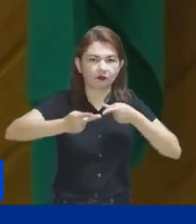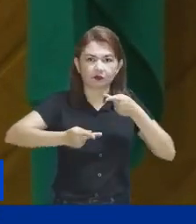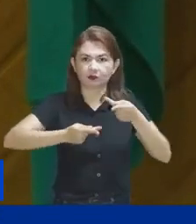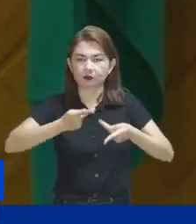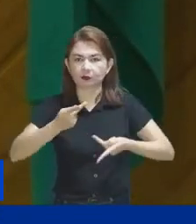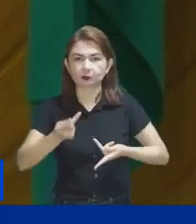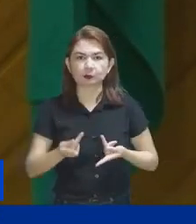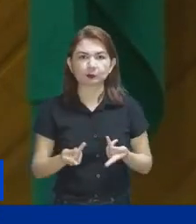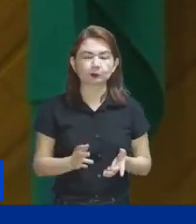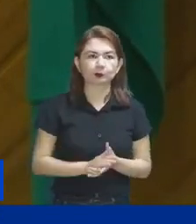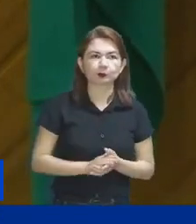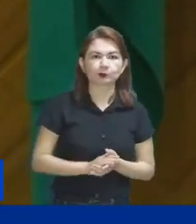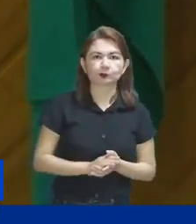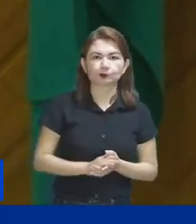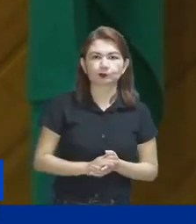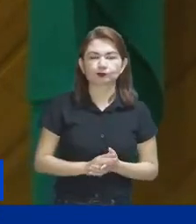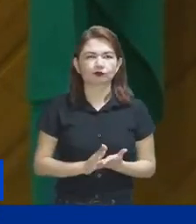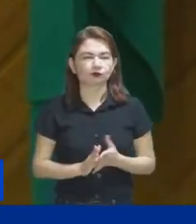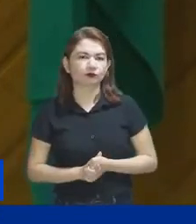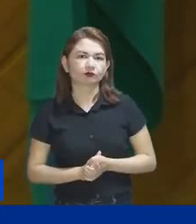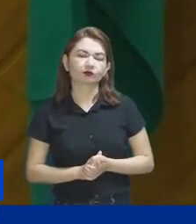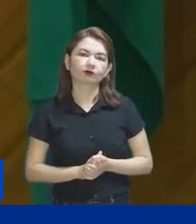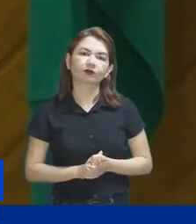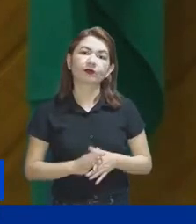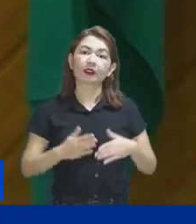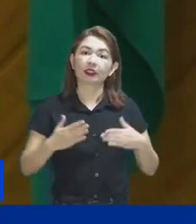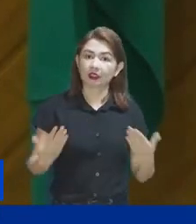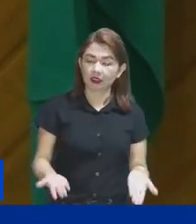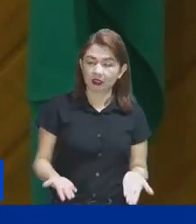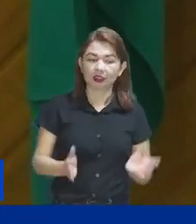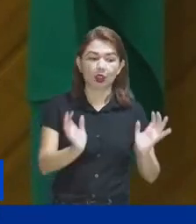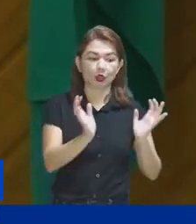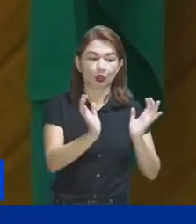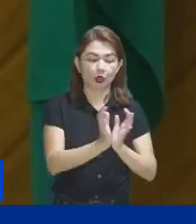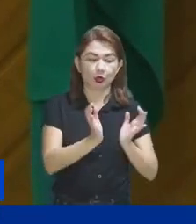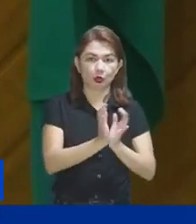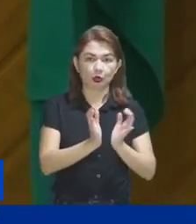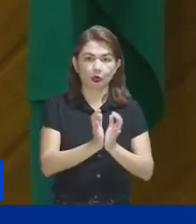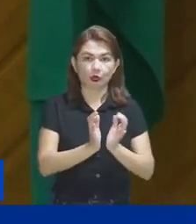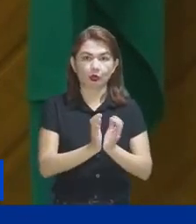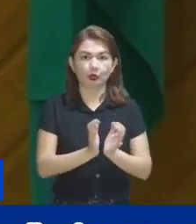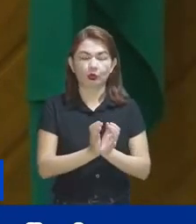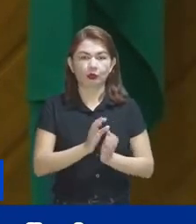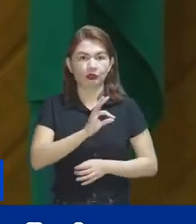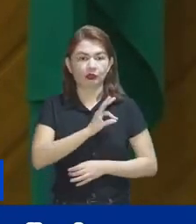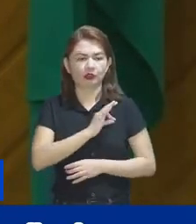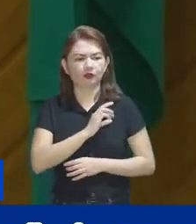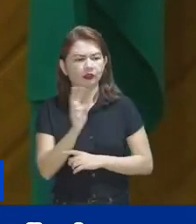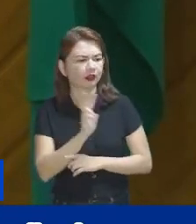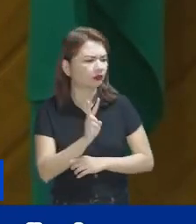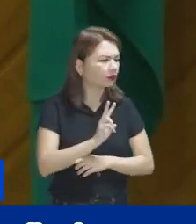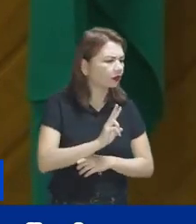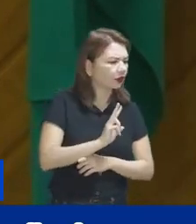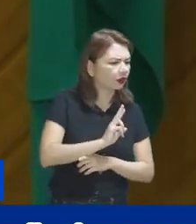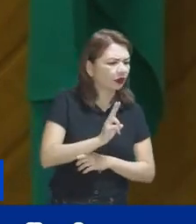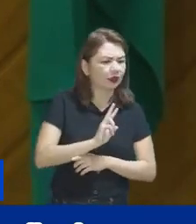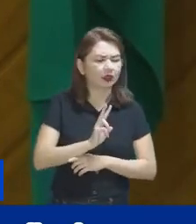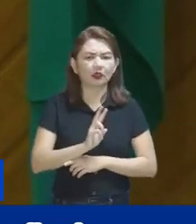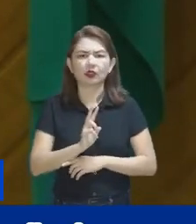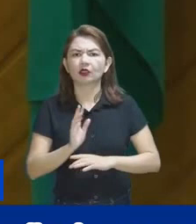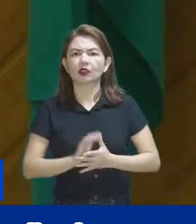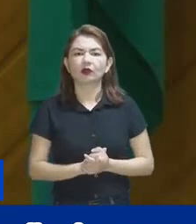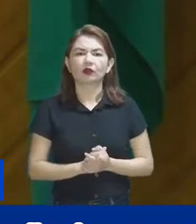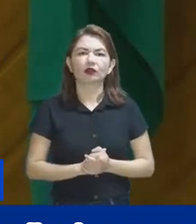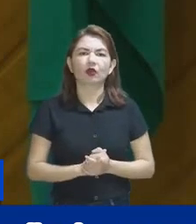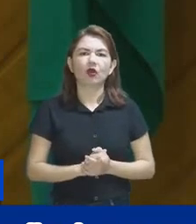fundadas suspeitas existentes, a equipe do declarante procedeu à busca veicular e que encontraram no interior do